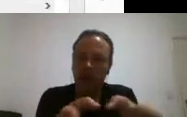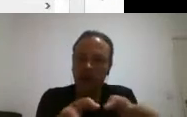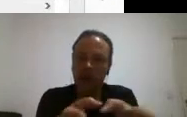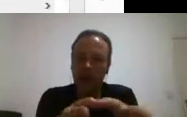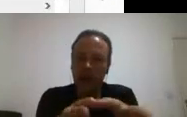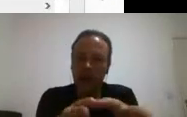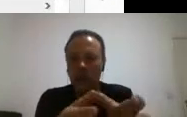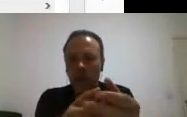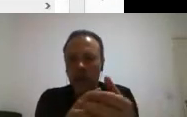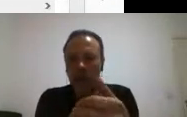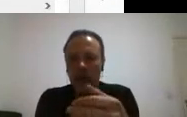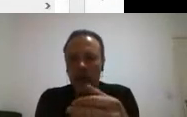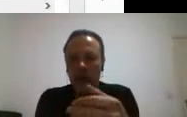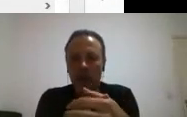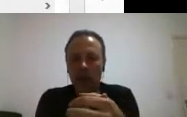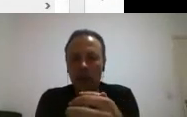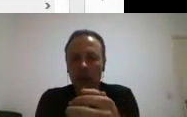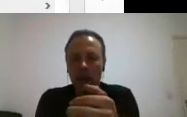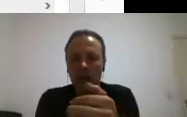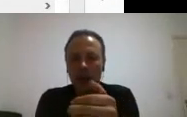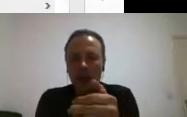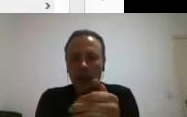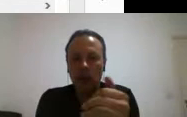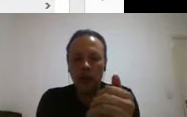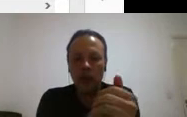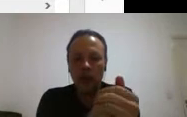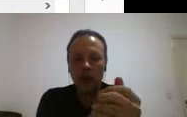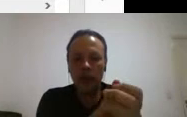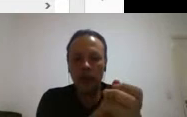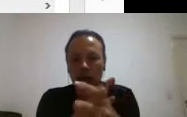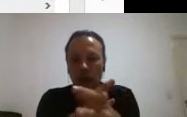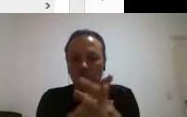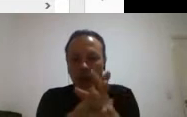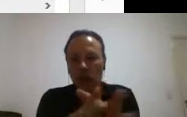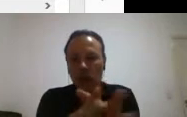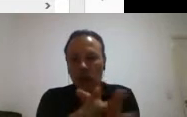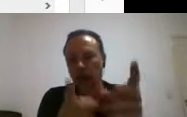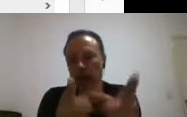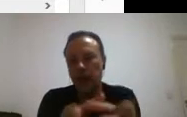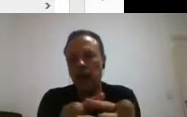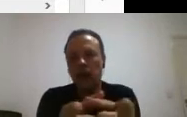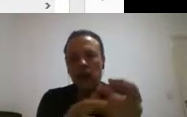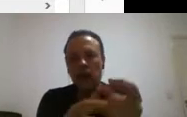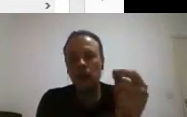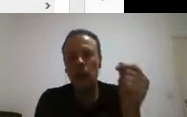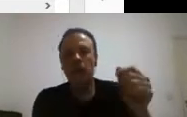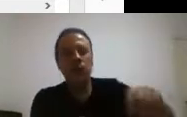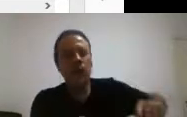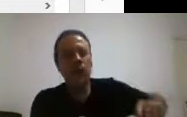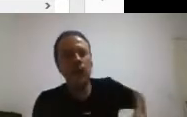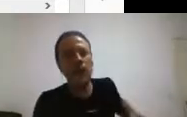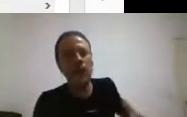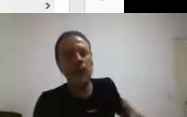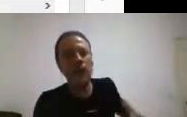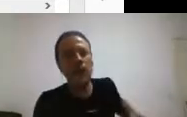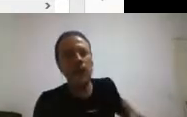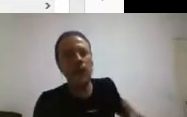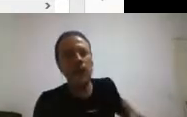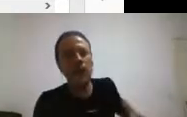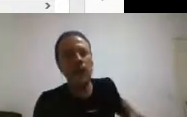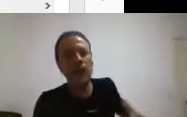essa definição ela é bem interessante por conta da problemática. Eu dei um exemplo na sala de aula, não sei se vocês vão